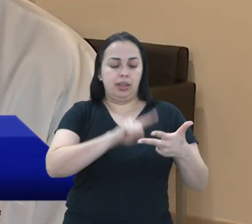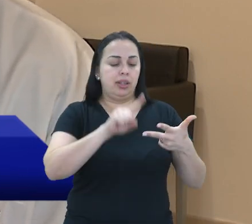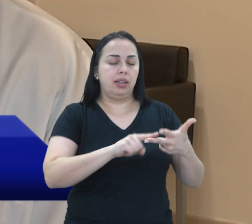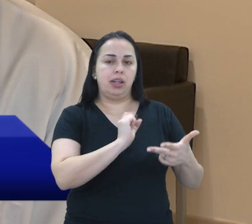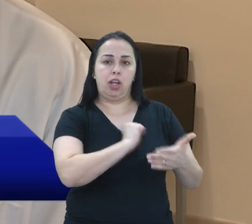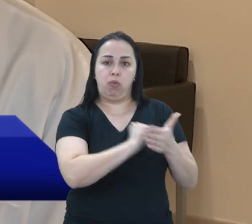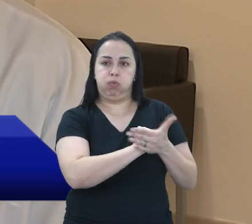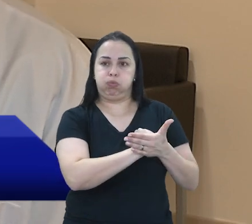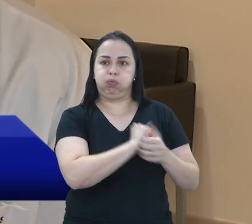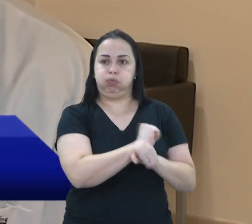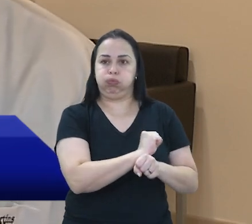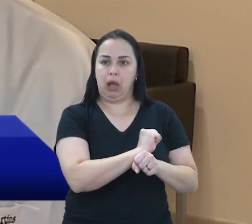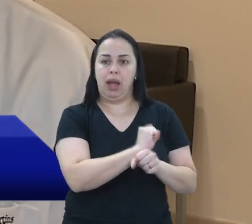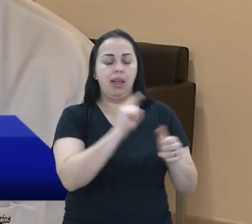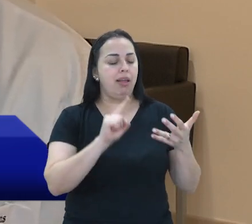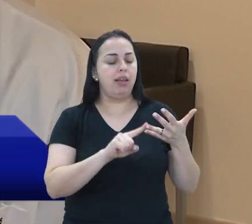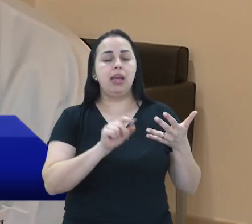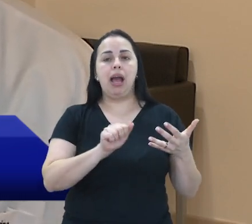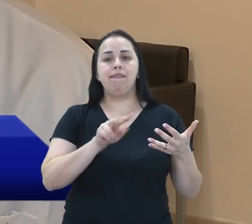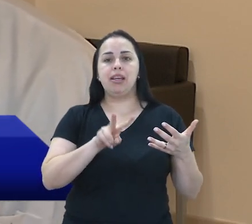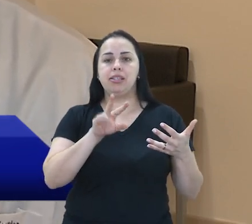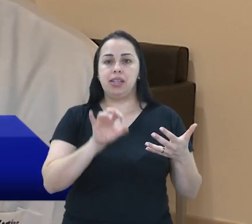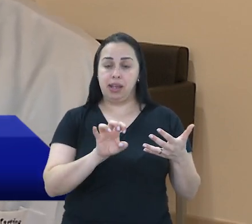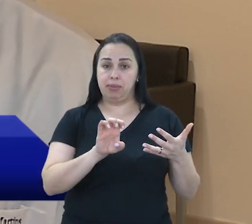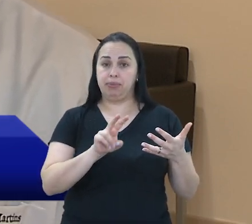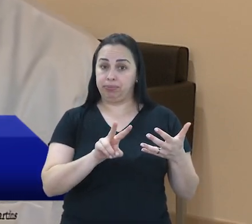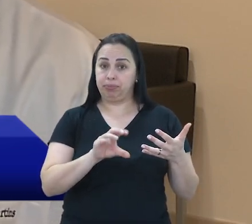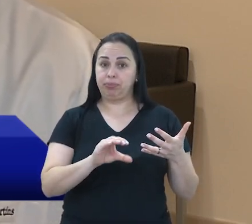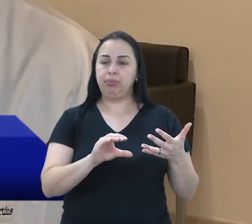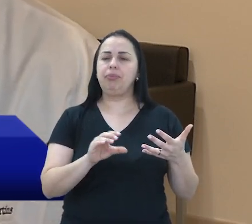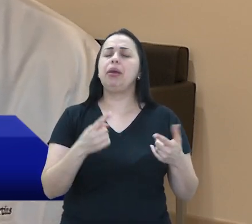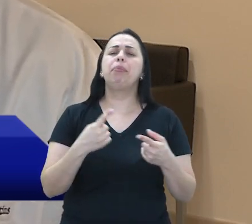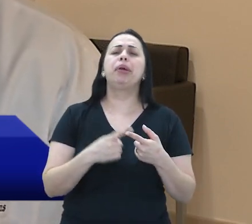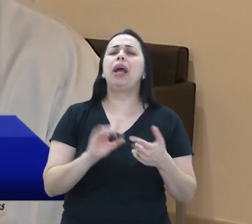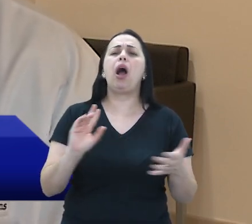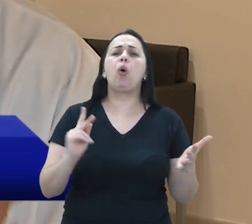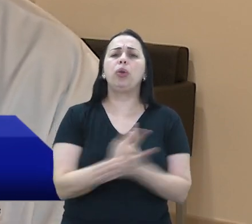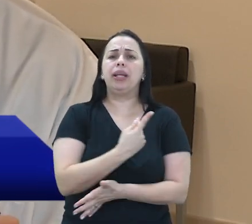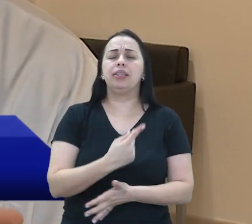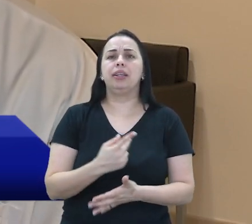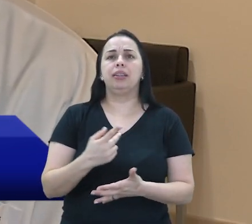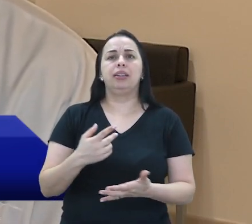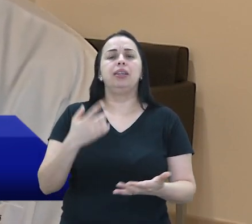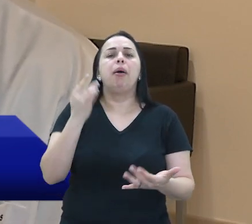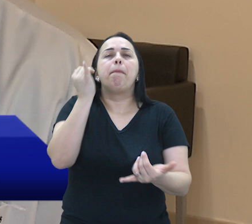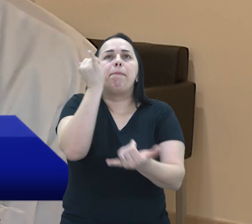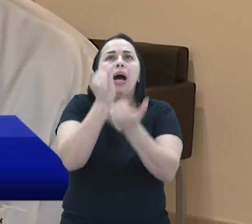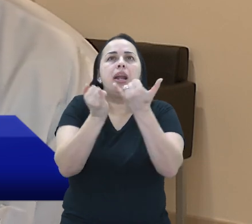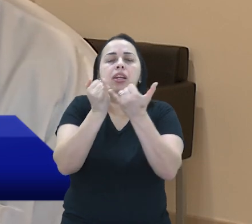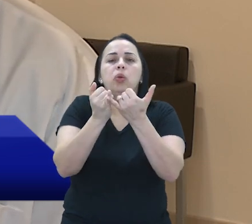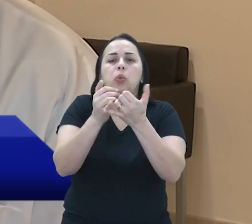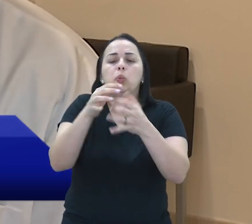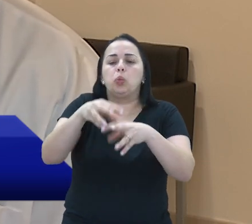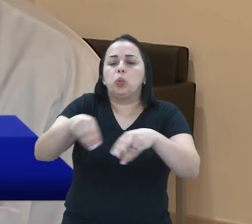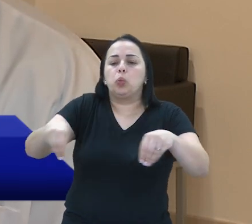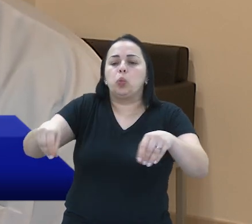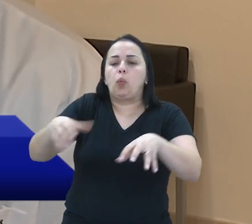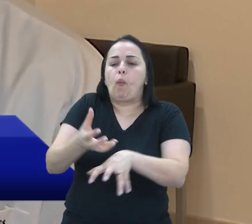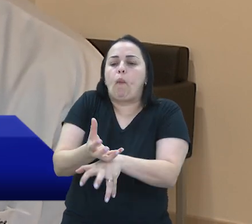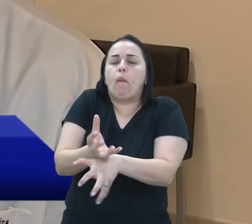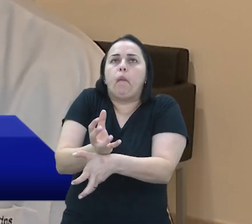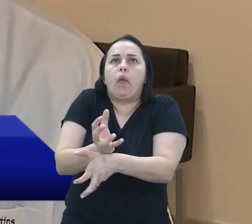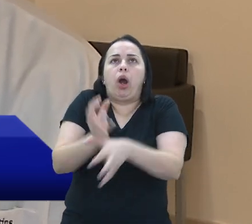até mesmo AVC. Por que isso ocorre? Isso ocorre porque o tempo seco é como se fosse um deserto sem água.